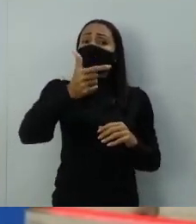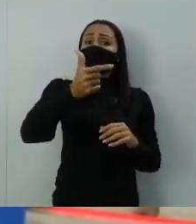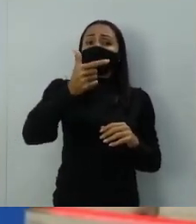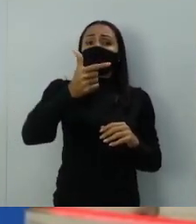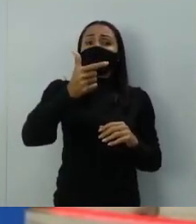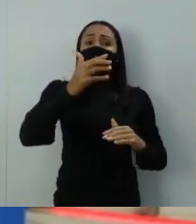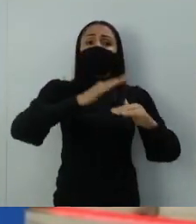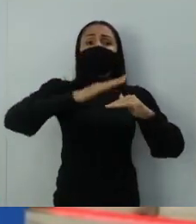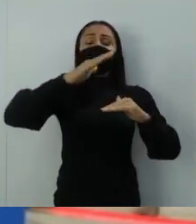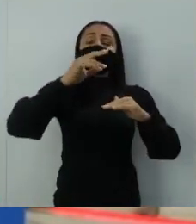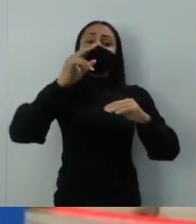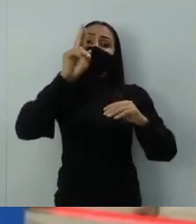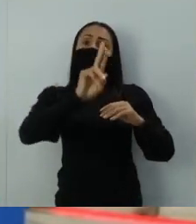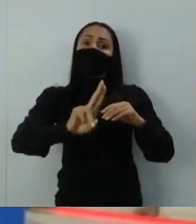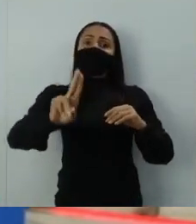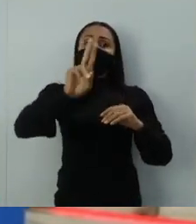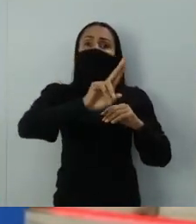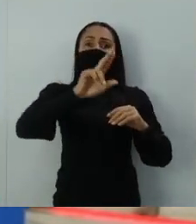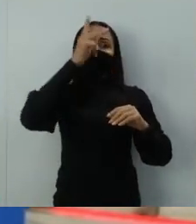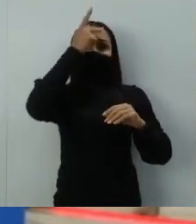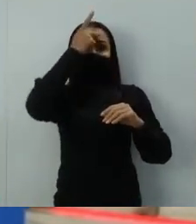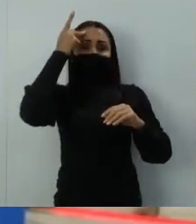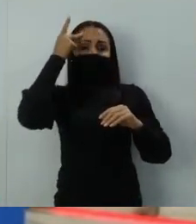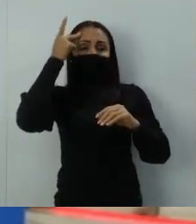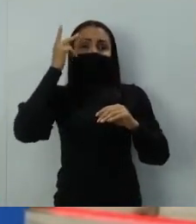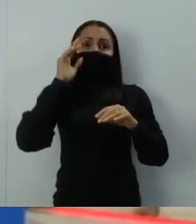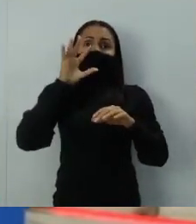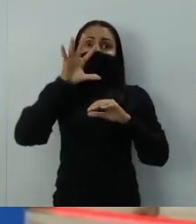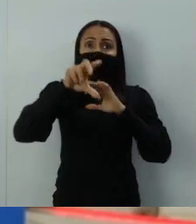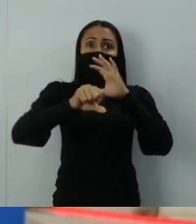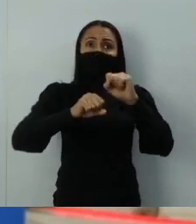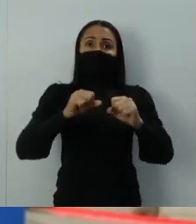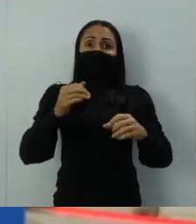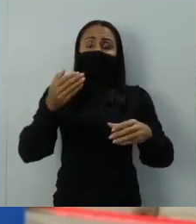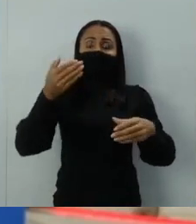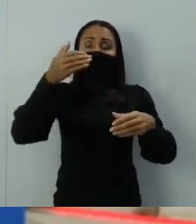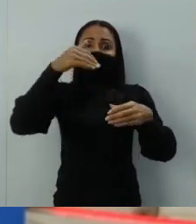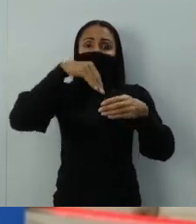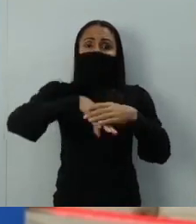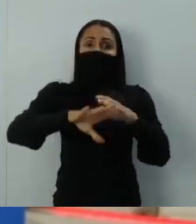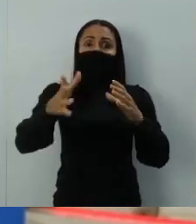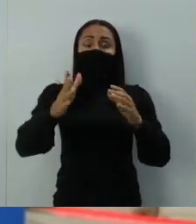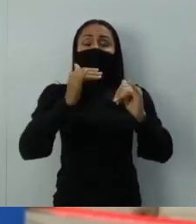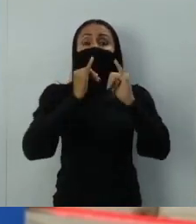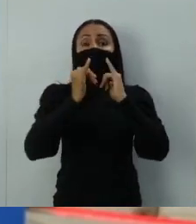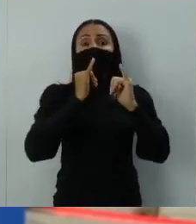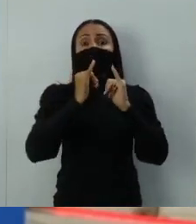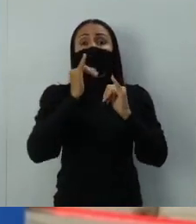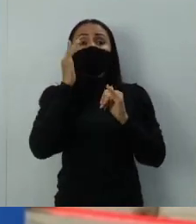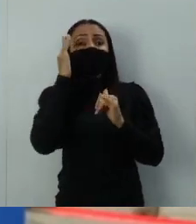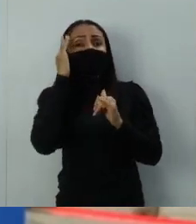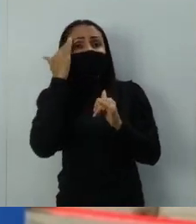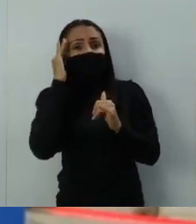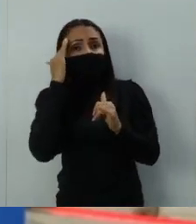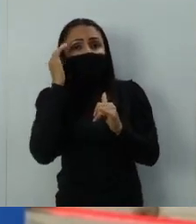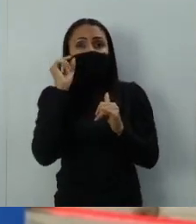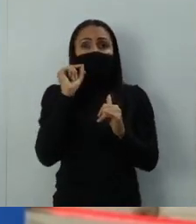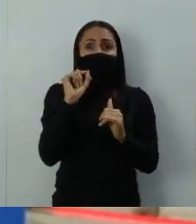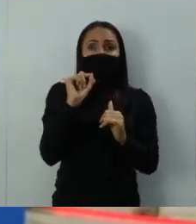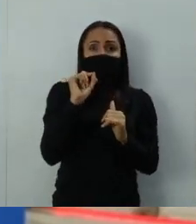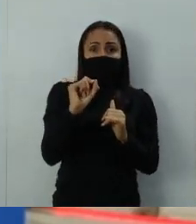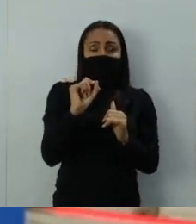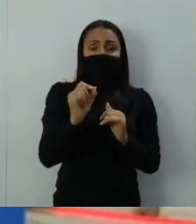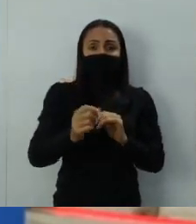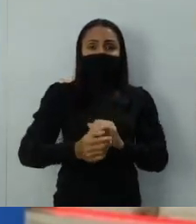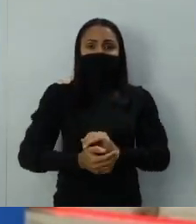pessoas na busca dentro da internet, para as pessoas entenderem o que era isso. Ou uma das palavras que as pessoas mais